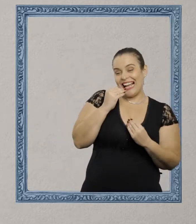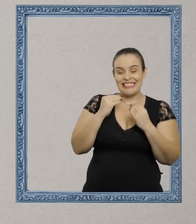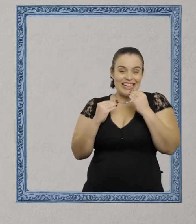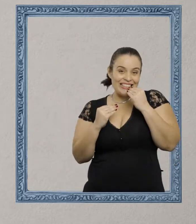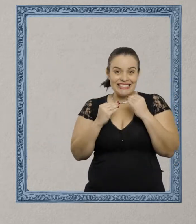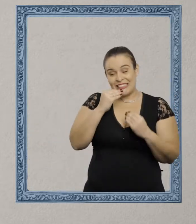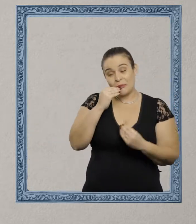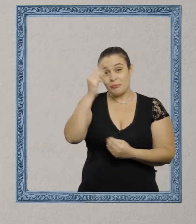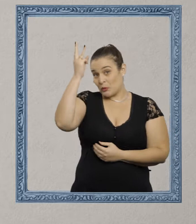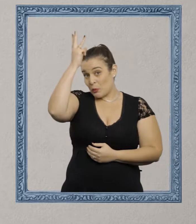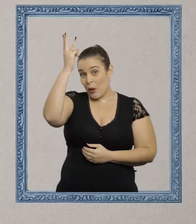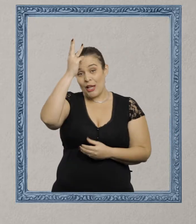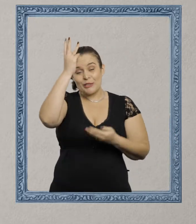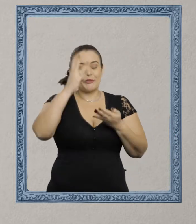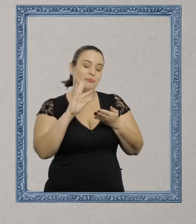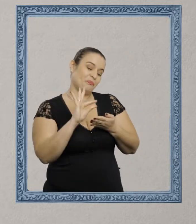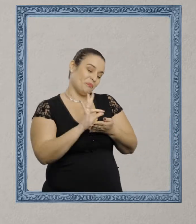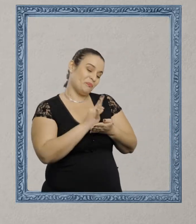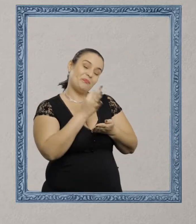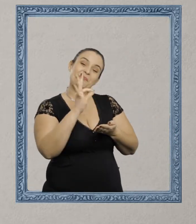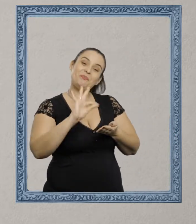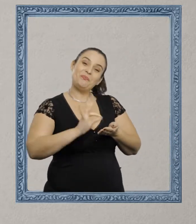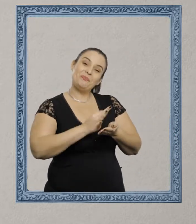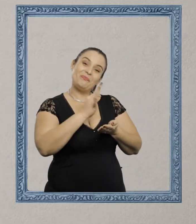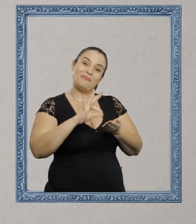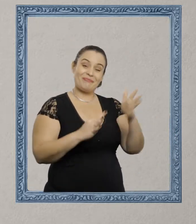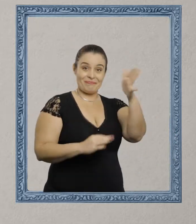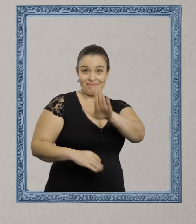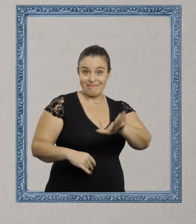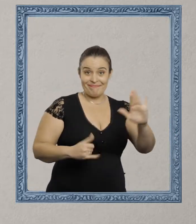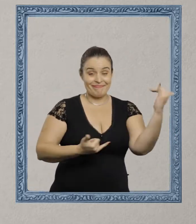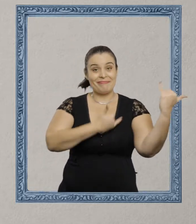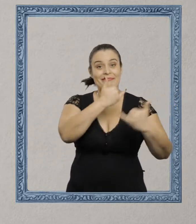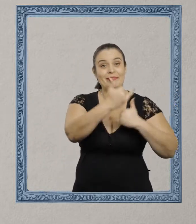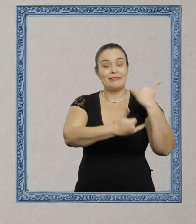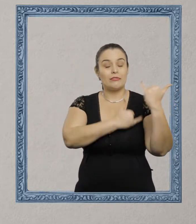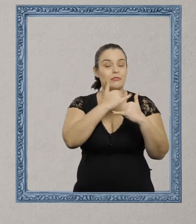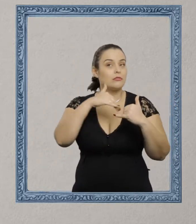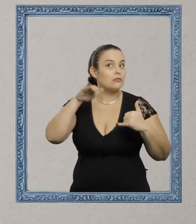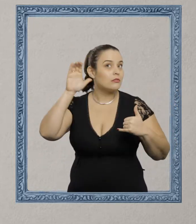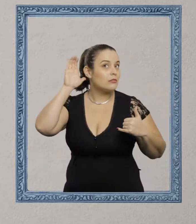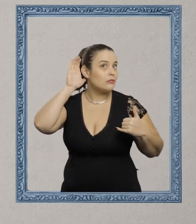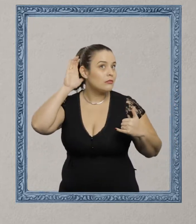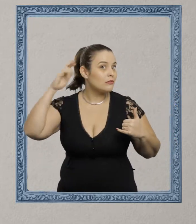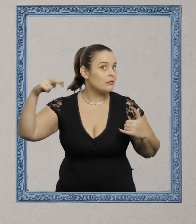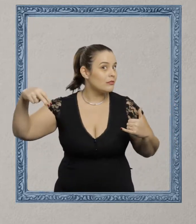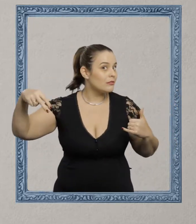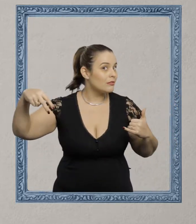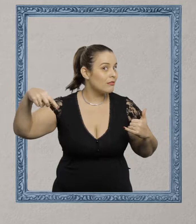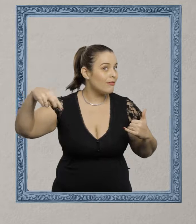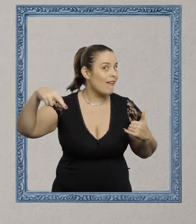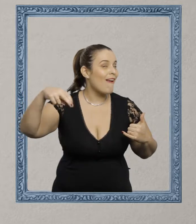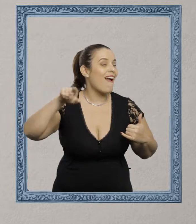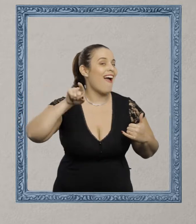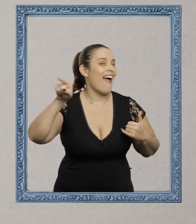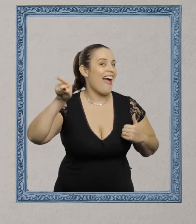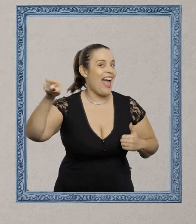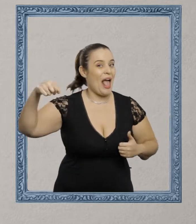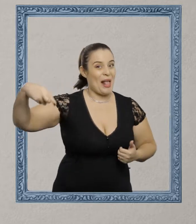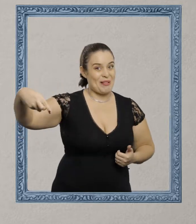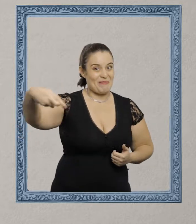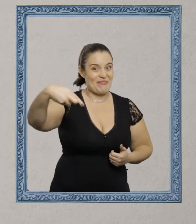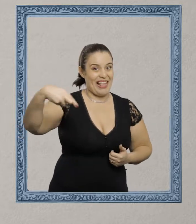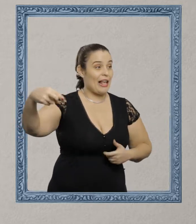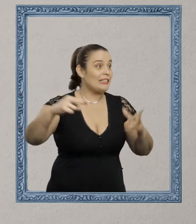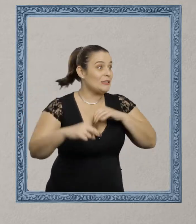lanche, Wendy estava costurando e as crianças estavam brincando. Wendy ouviu os passos de Peter. Ela disse para as